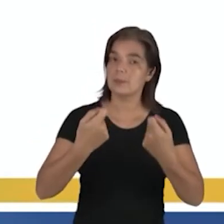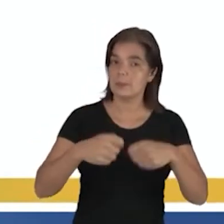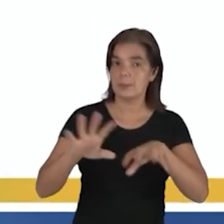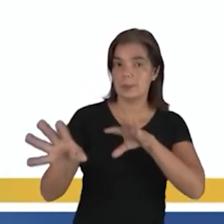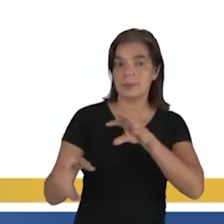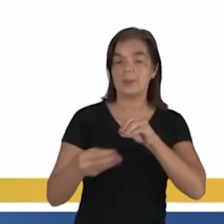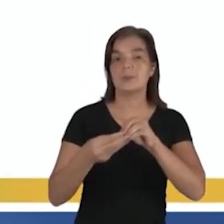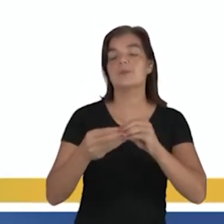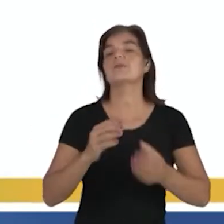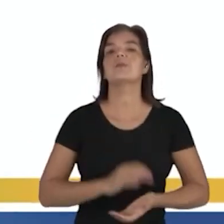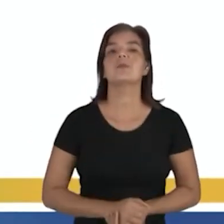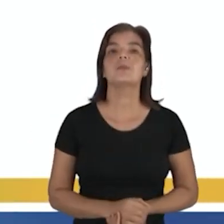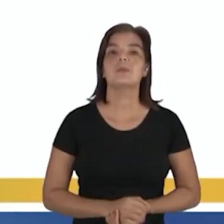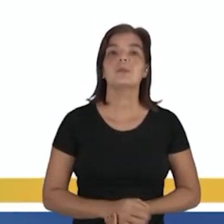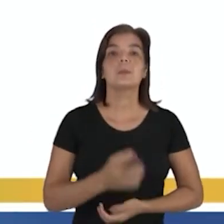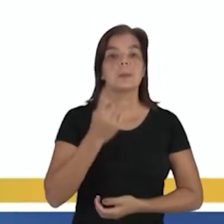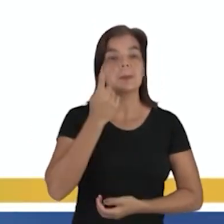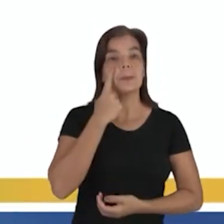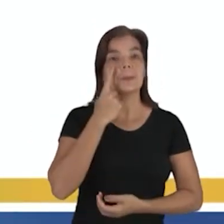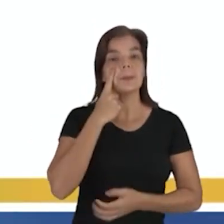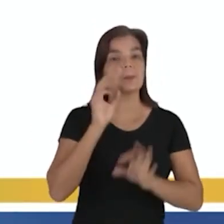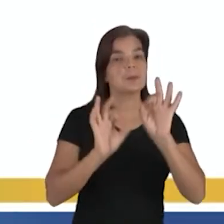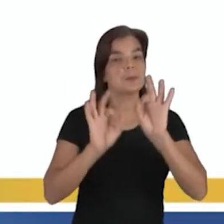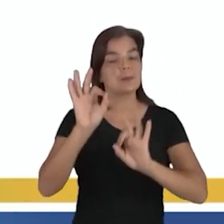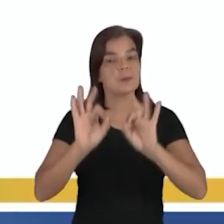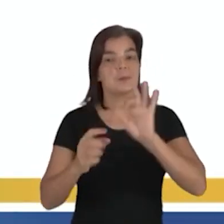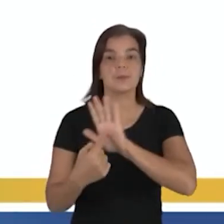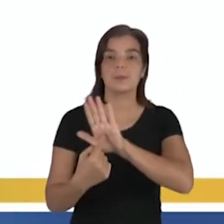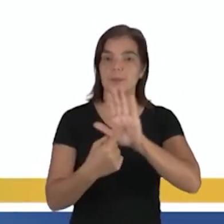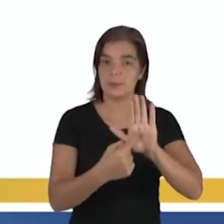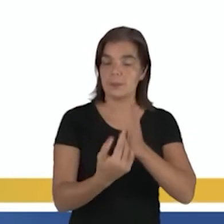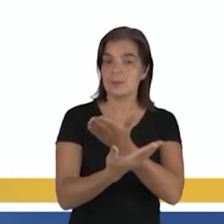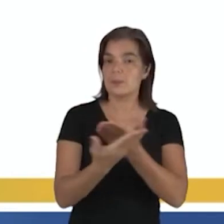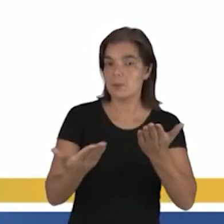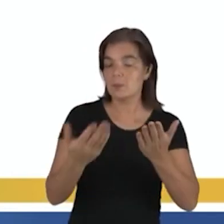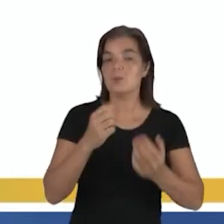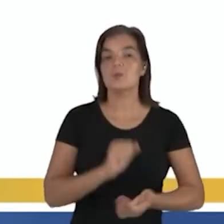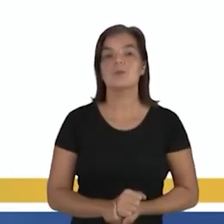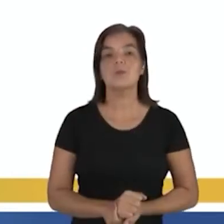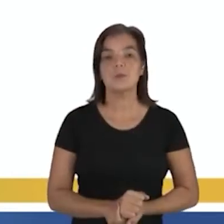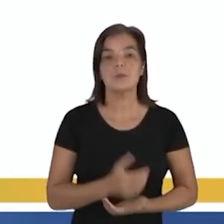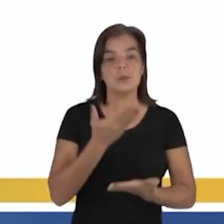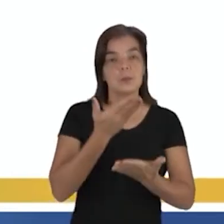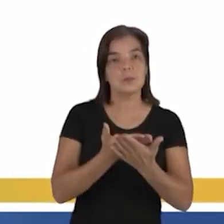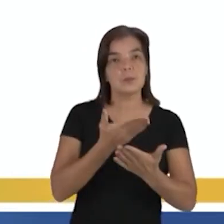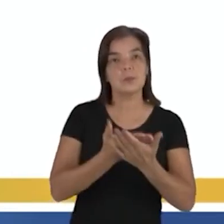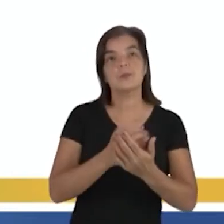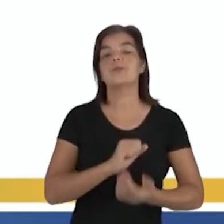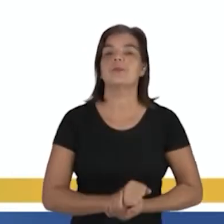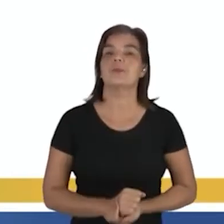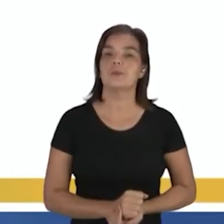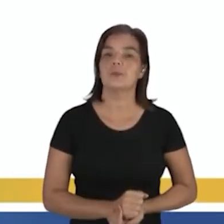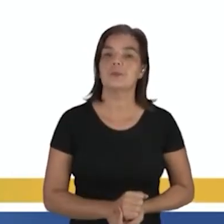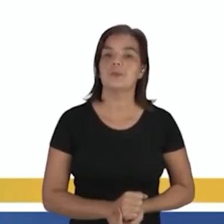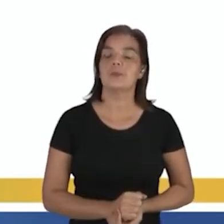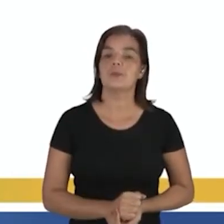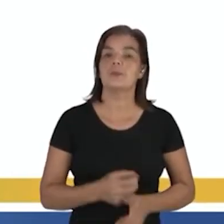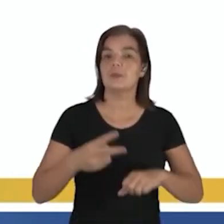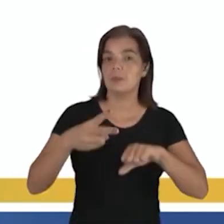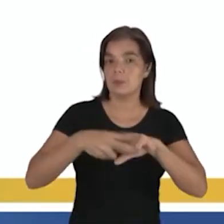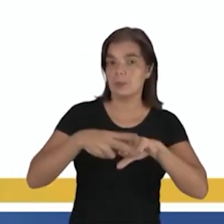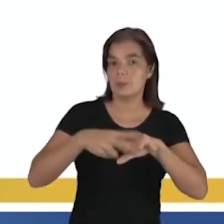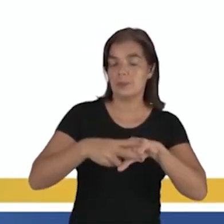exige complemento. Então, olhem o esquema para mostrar para vocês o que nós estudamos. Nós estudamos